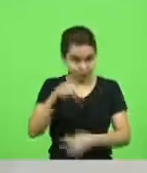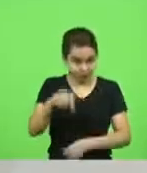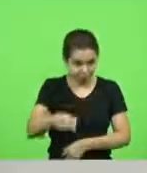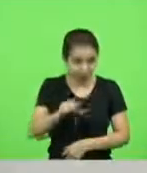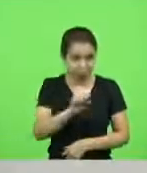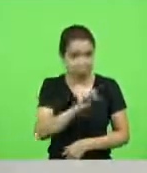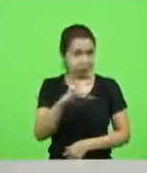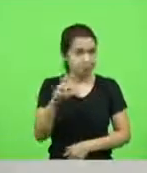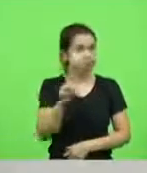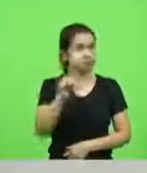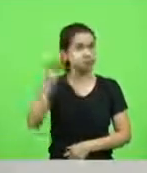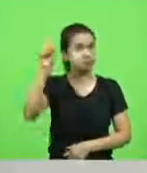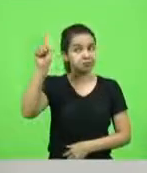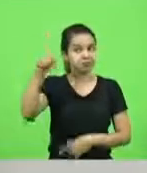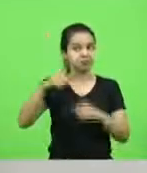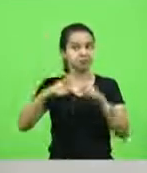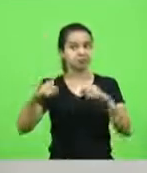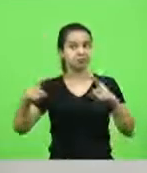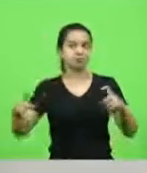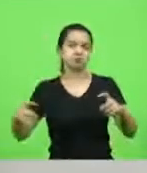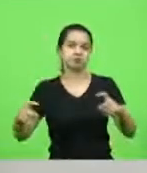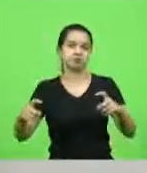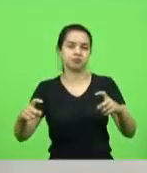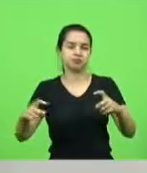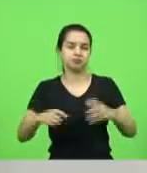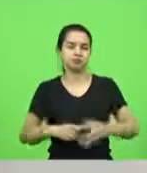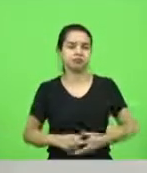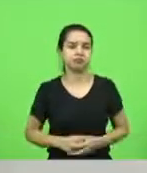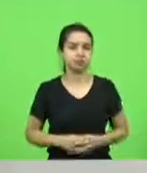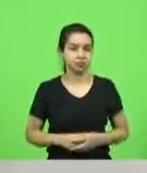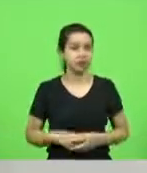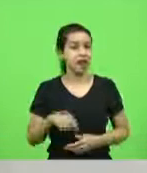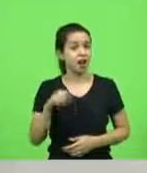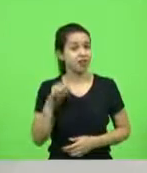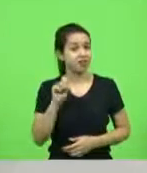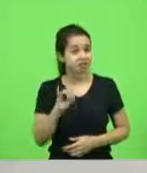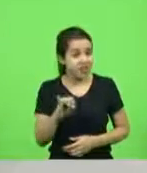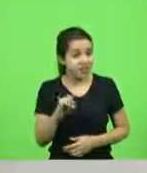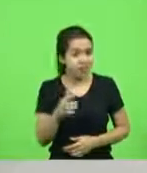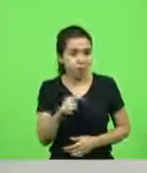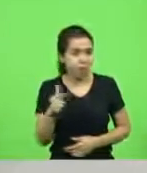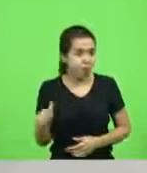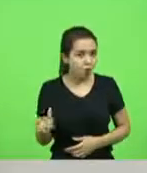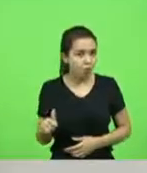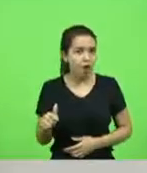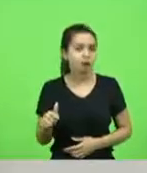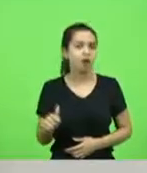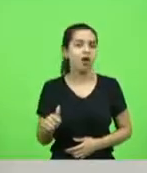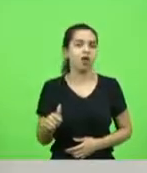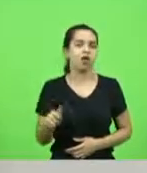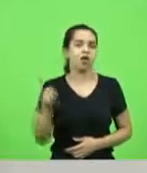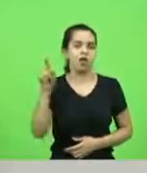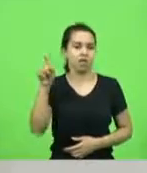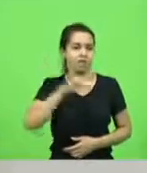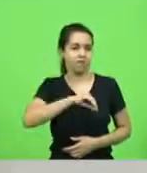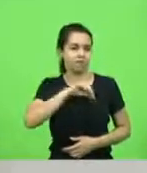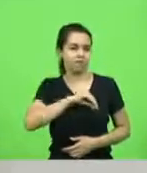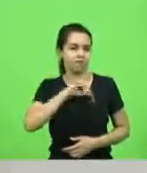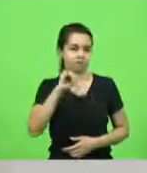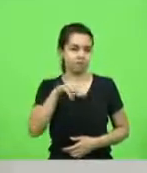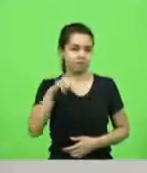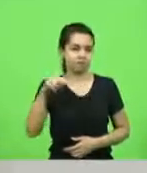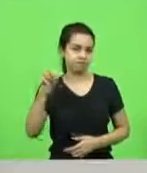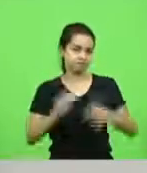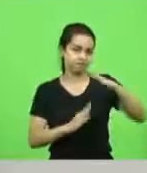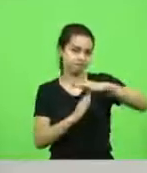Brasília caso contrário os militares estariam lá recebendo pelo INSS atingindo o teto como todos os outros servidores públicos